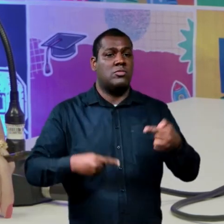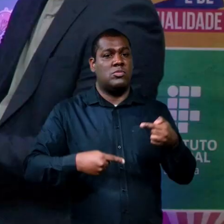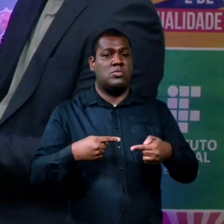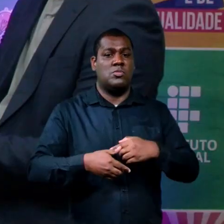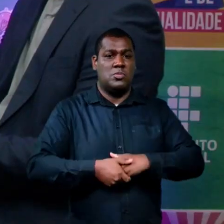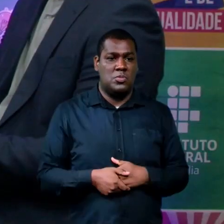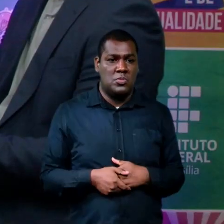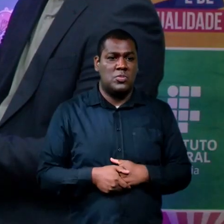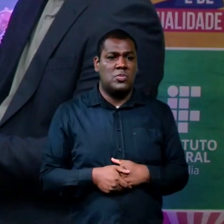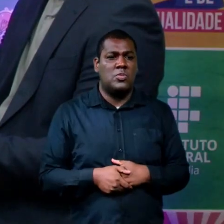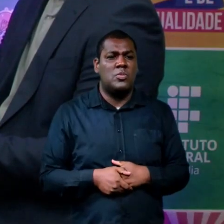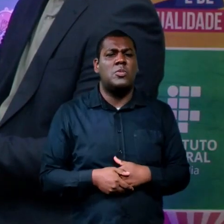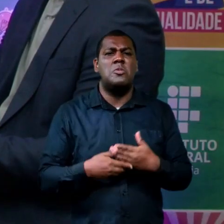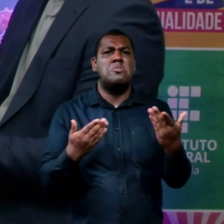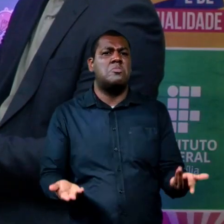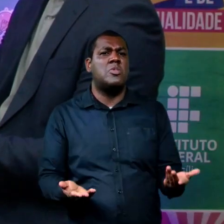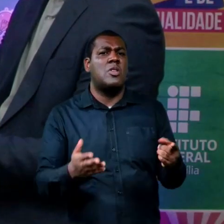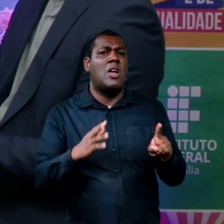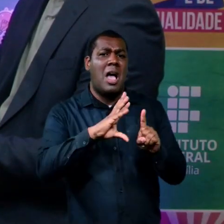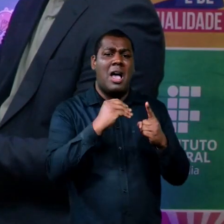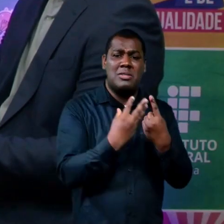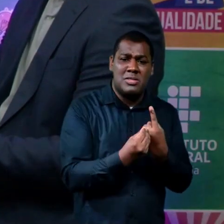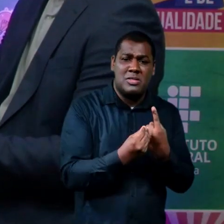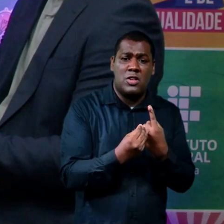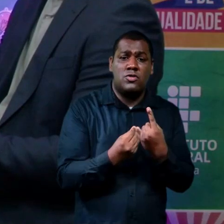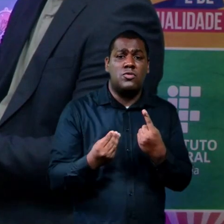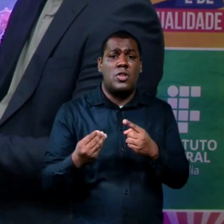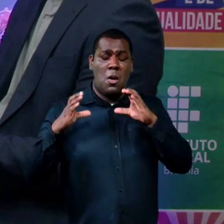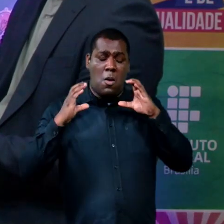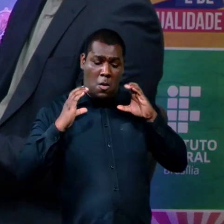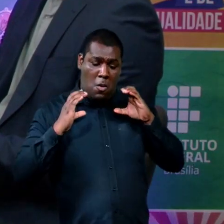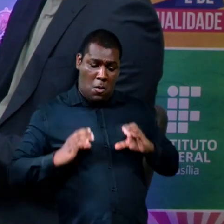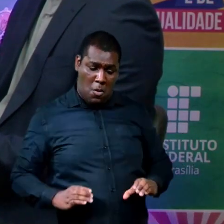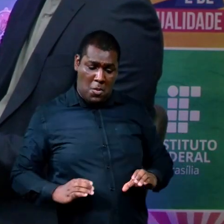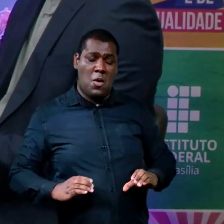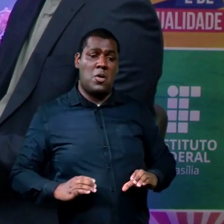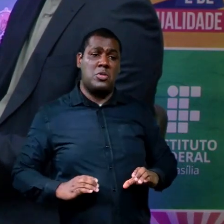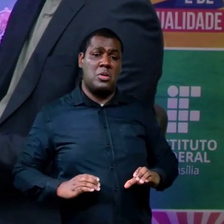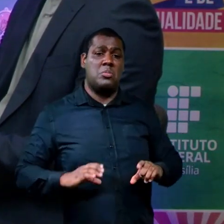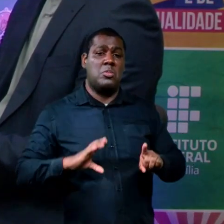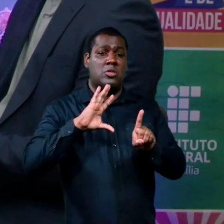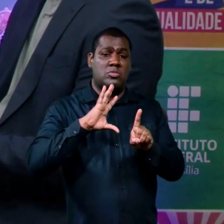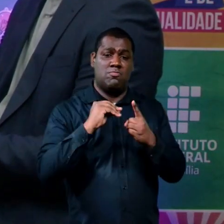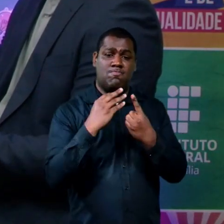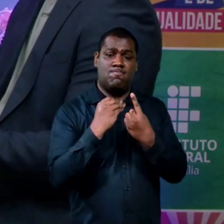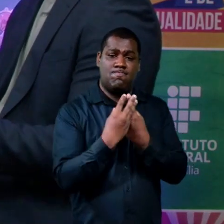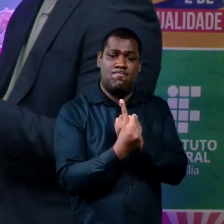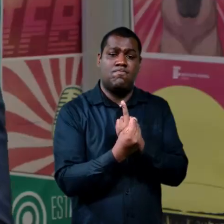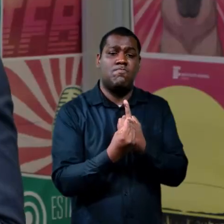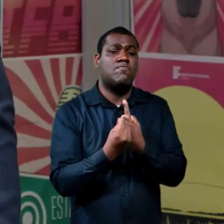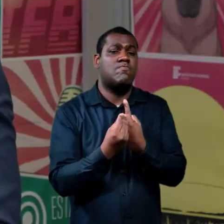por aí, doutor? Explica para a gente qual a diferença entre assédio sexual e outras condutas de conotação sexual.